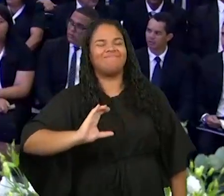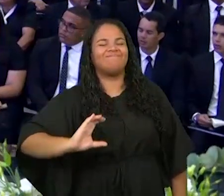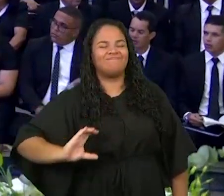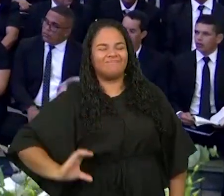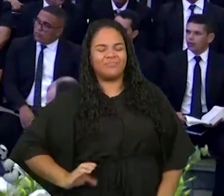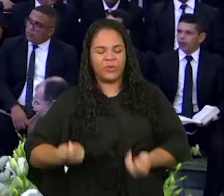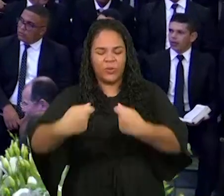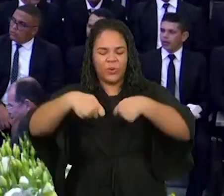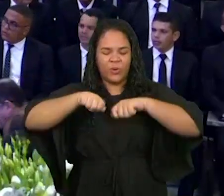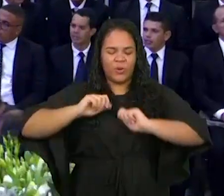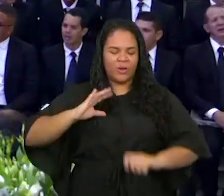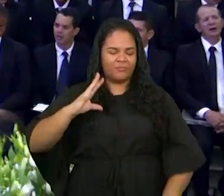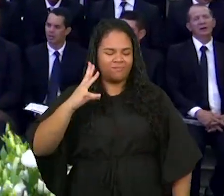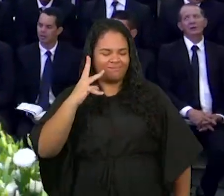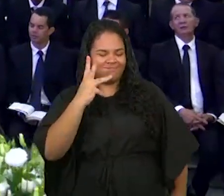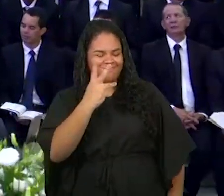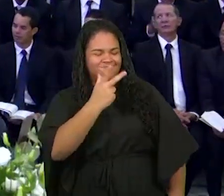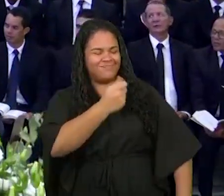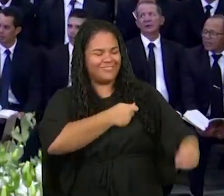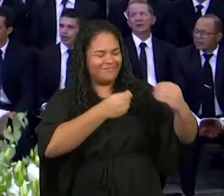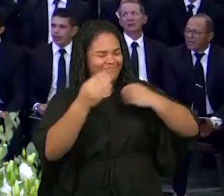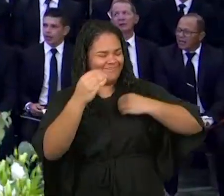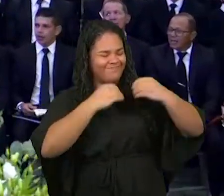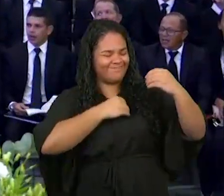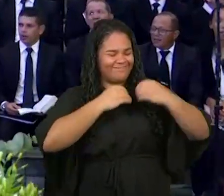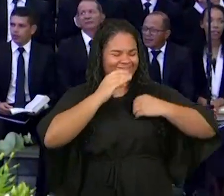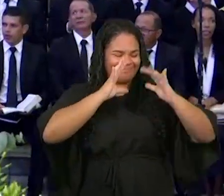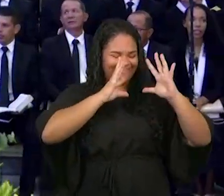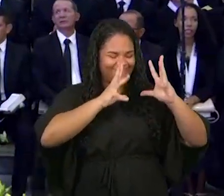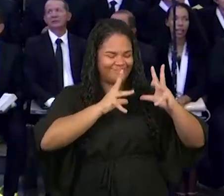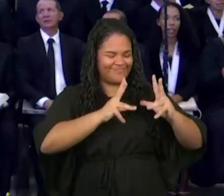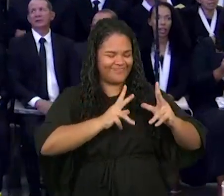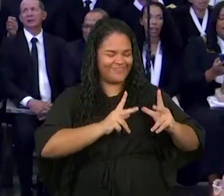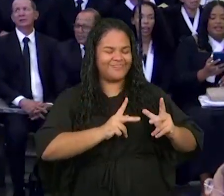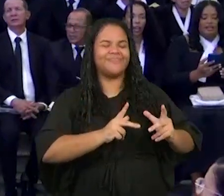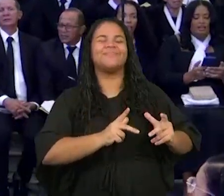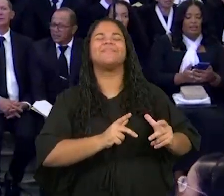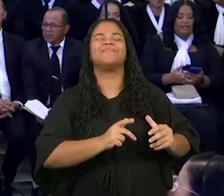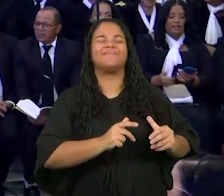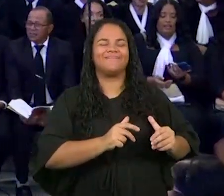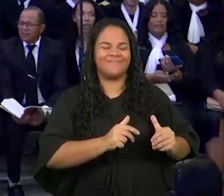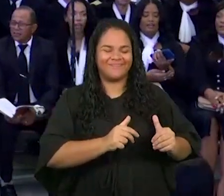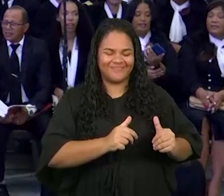lavado mais alvo que a neve